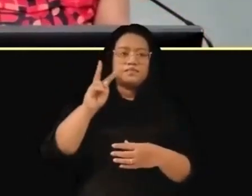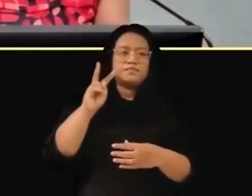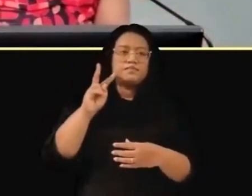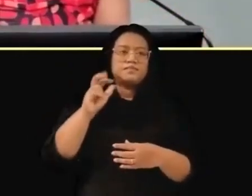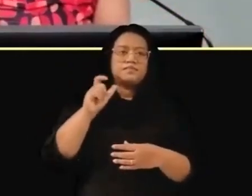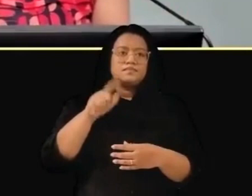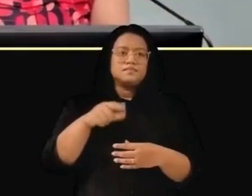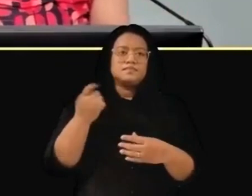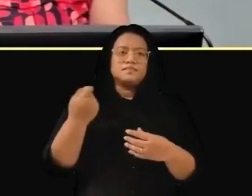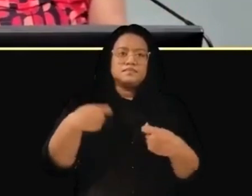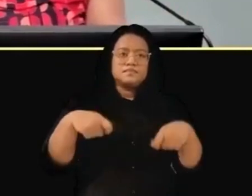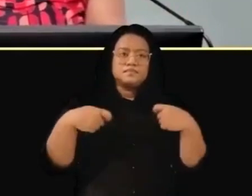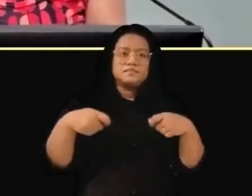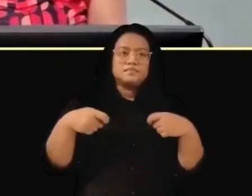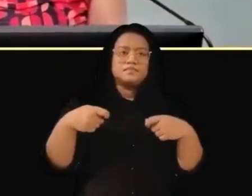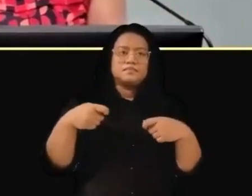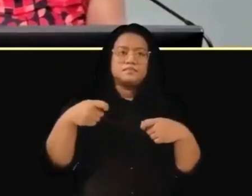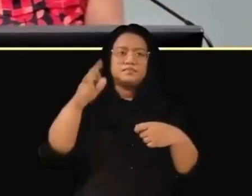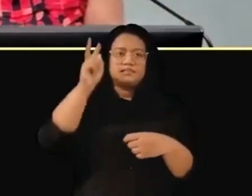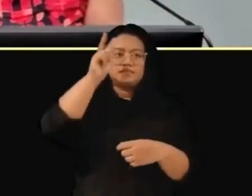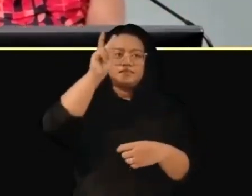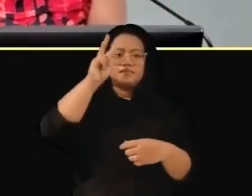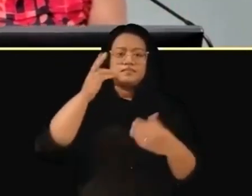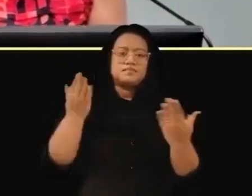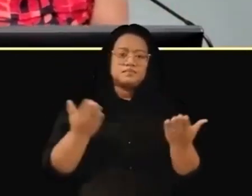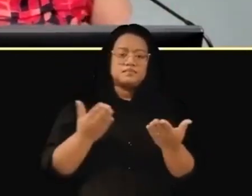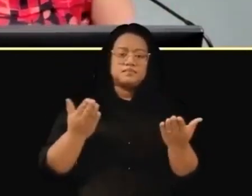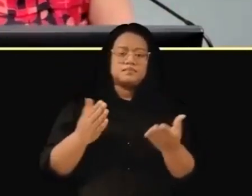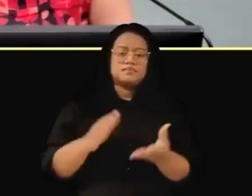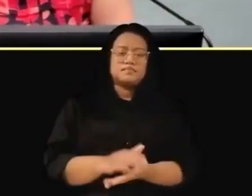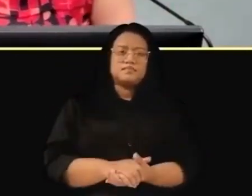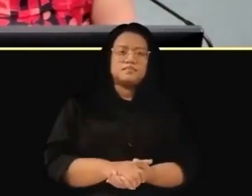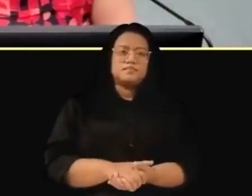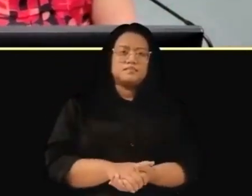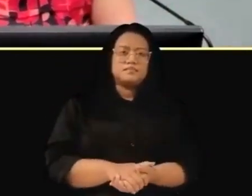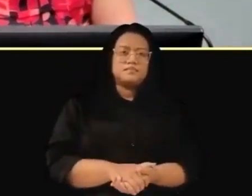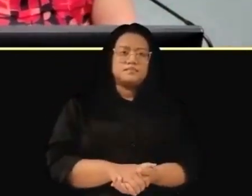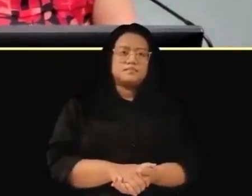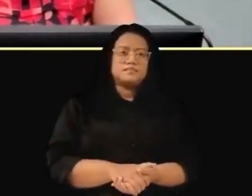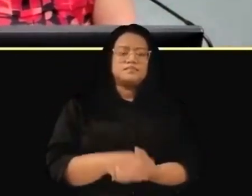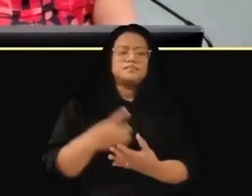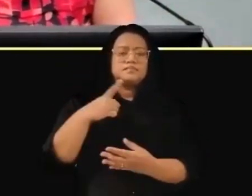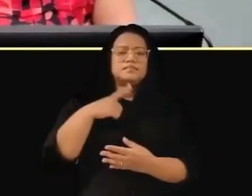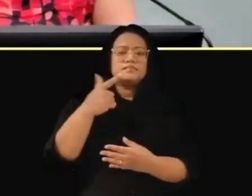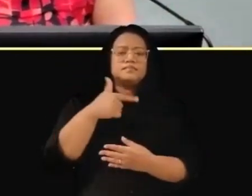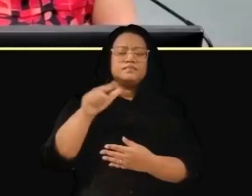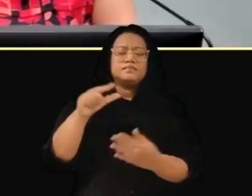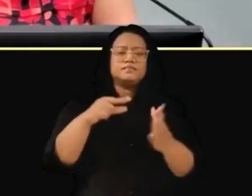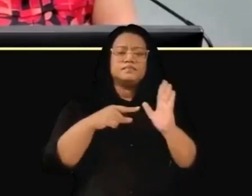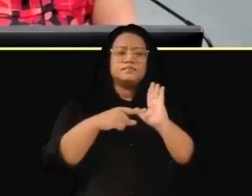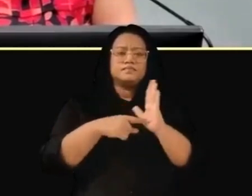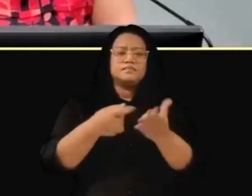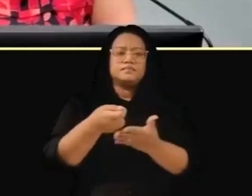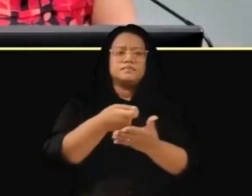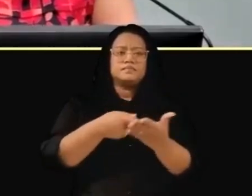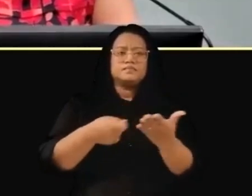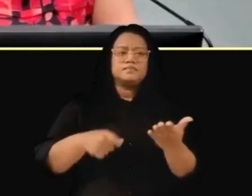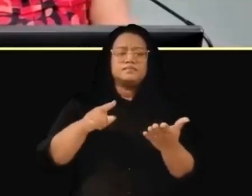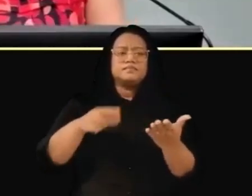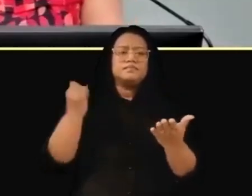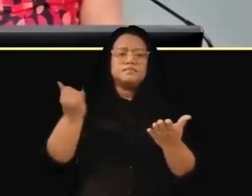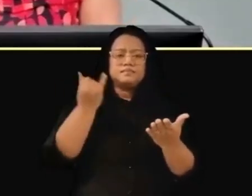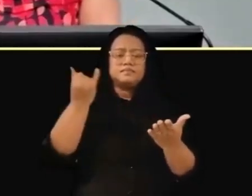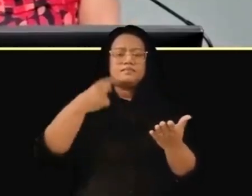preciso resgatar nesse momento. Um outro ponto que eu anotei aqui, que eu acho que é importante nós